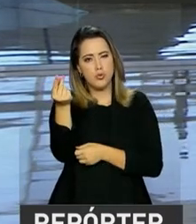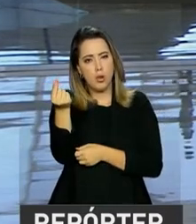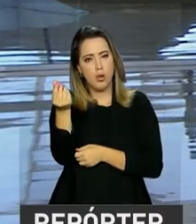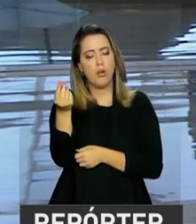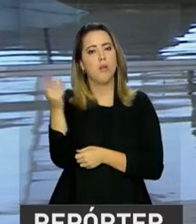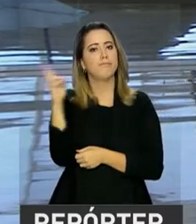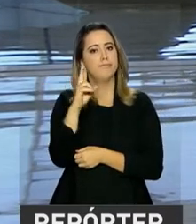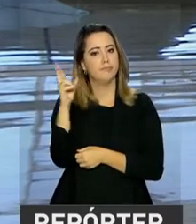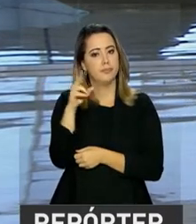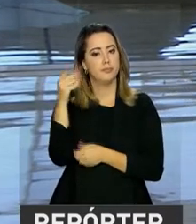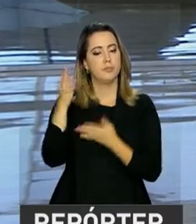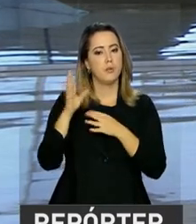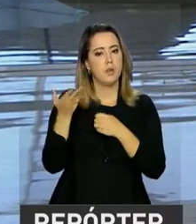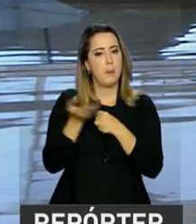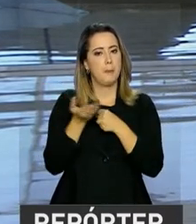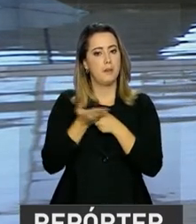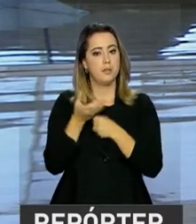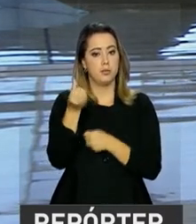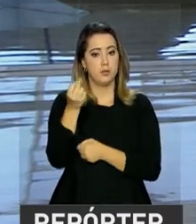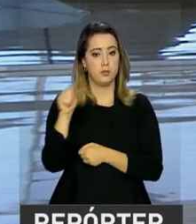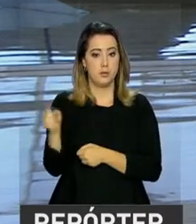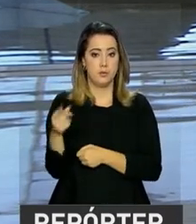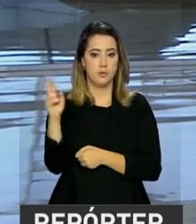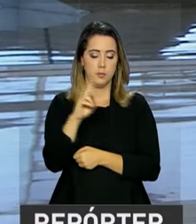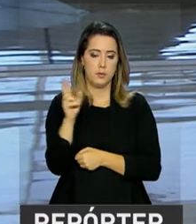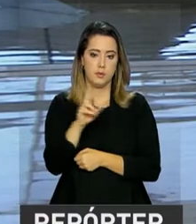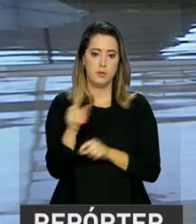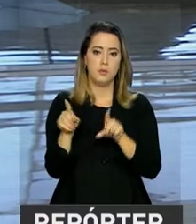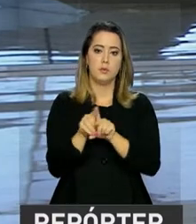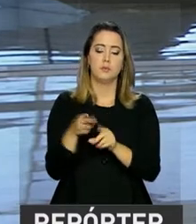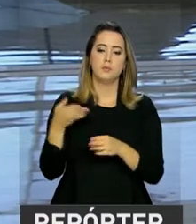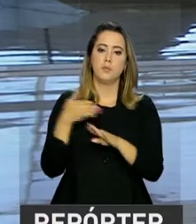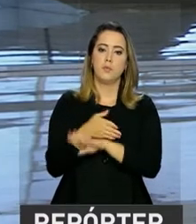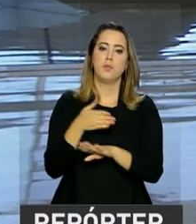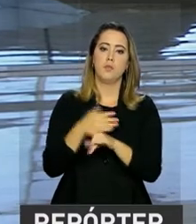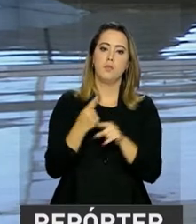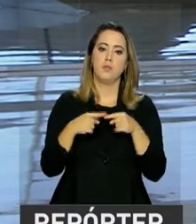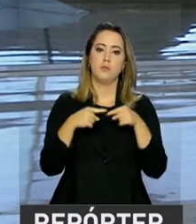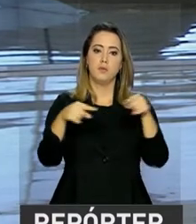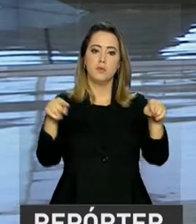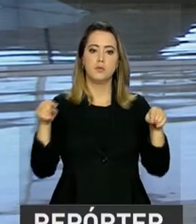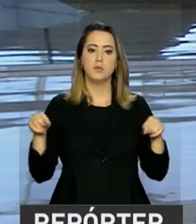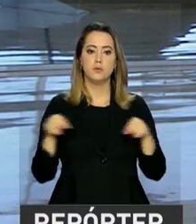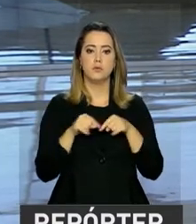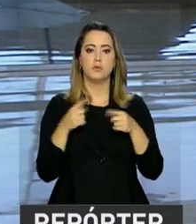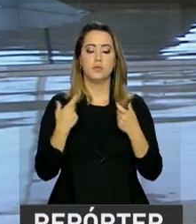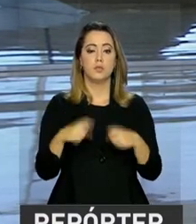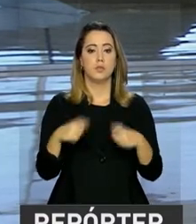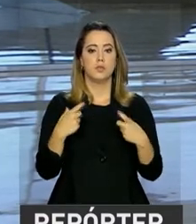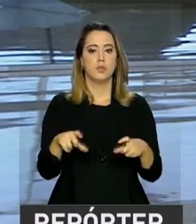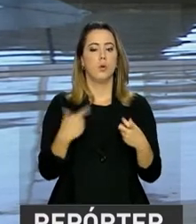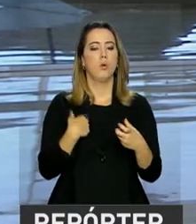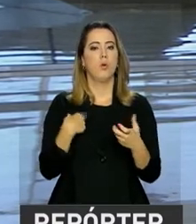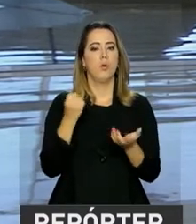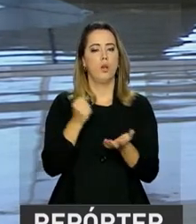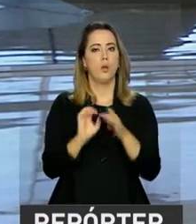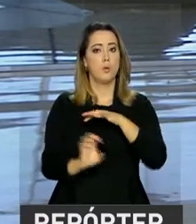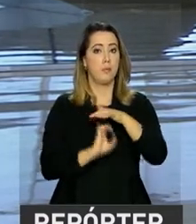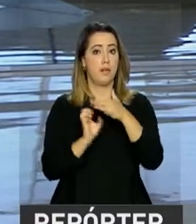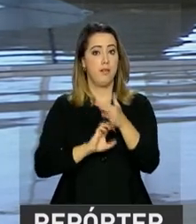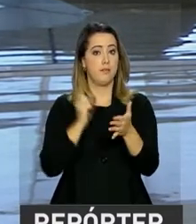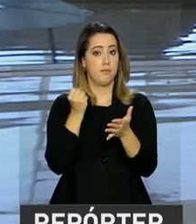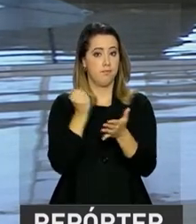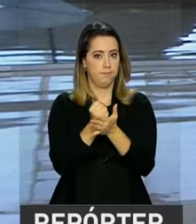cartão Reforma, em média R$ 6.000, e foram até lojistas credenciados pelo município de Caruaru